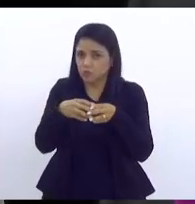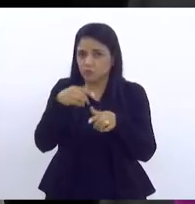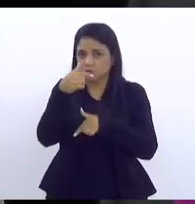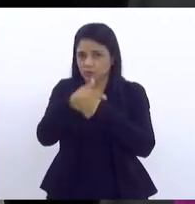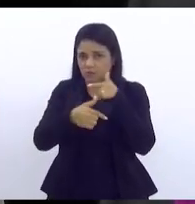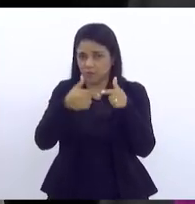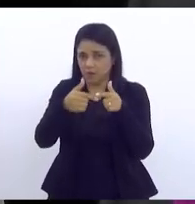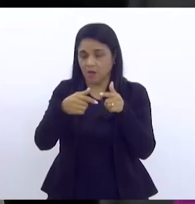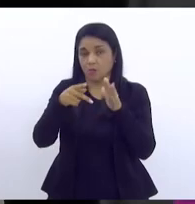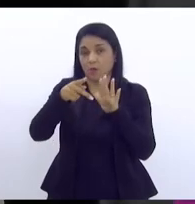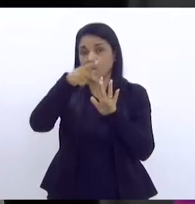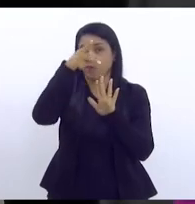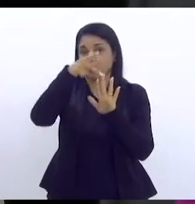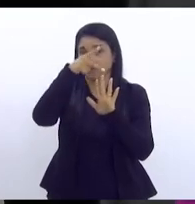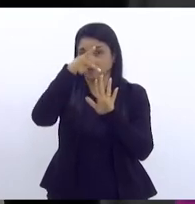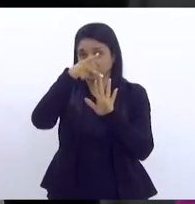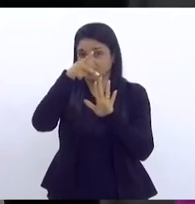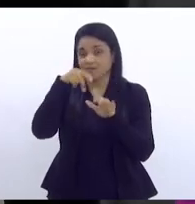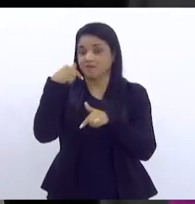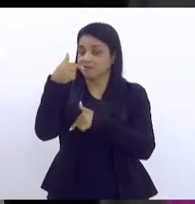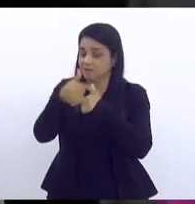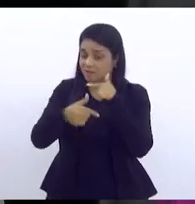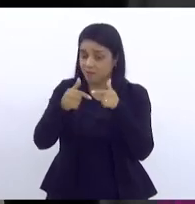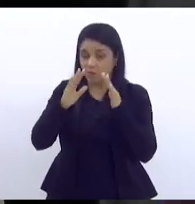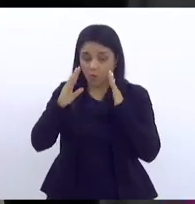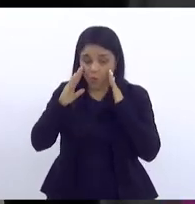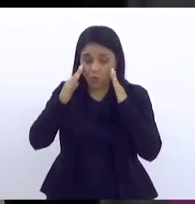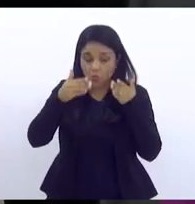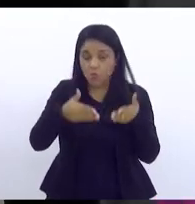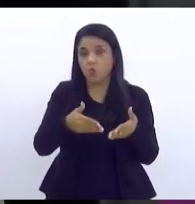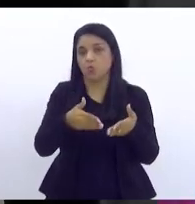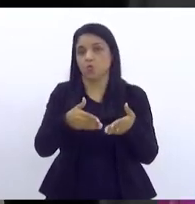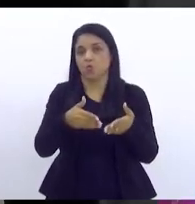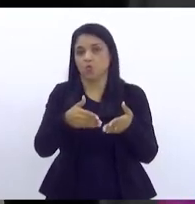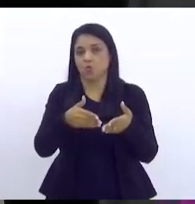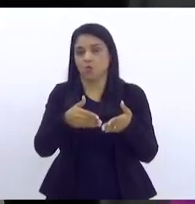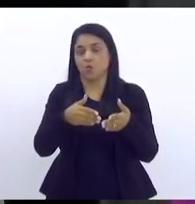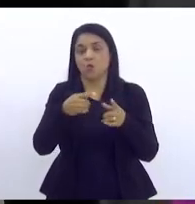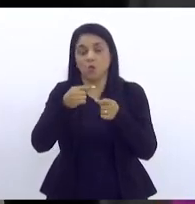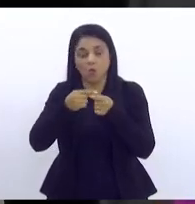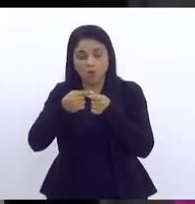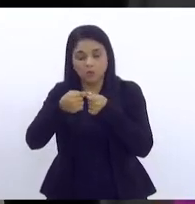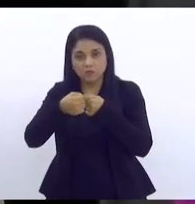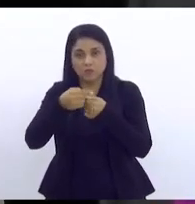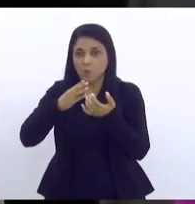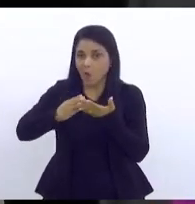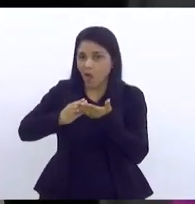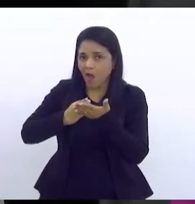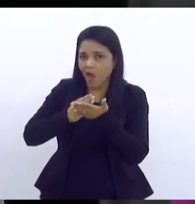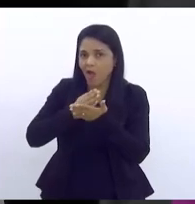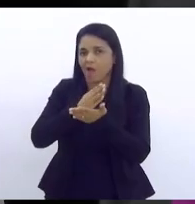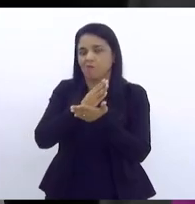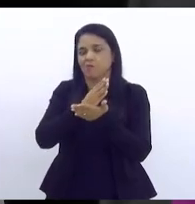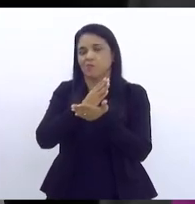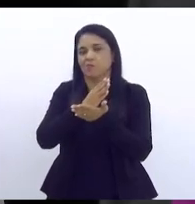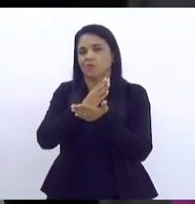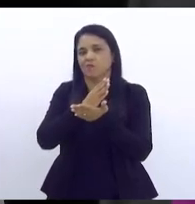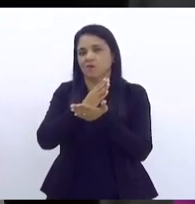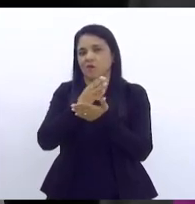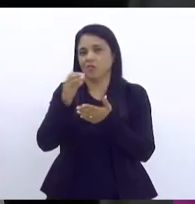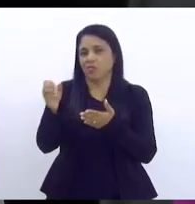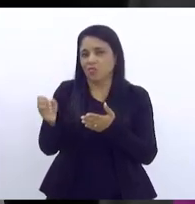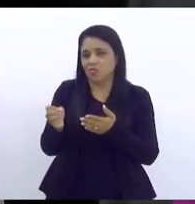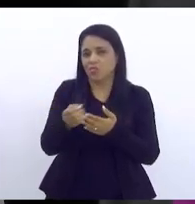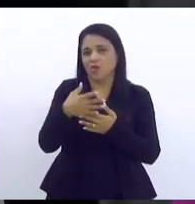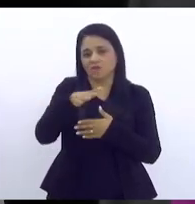portaria que tá trabalhando em cima disso né E à medida que o município aprovar né Essa essas novas